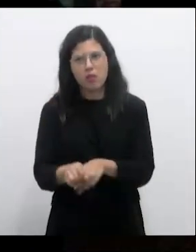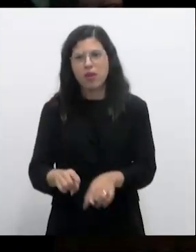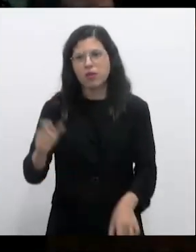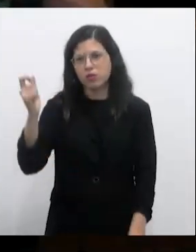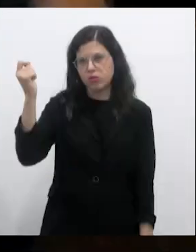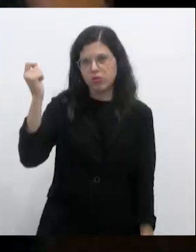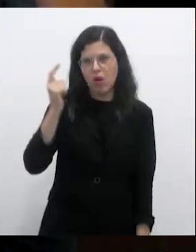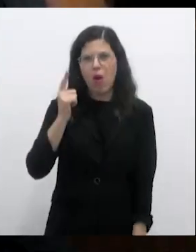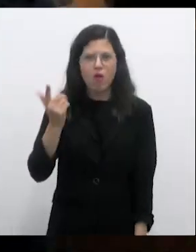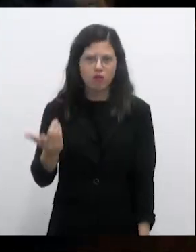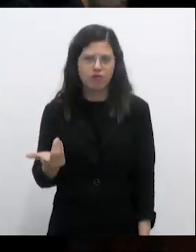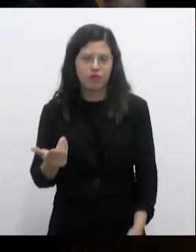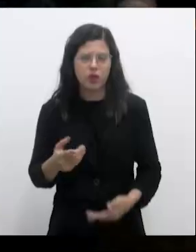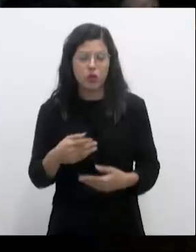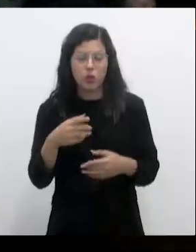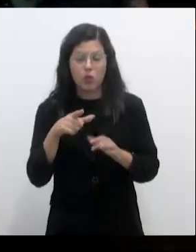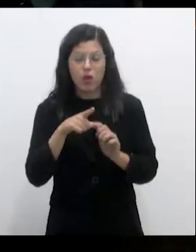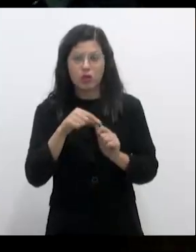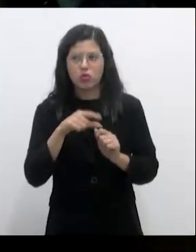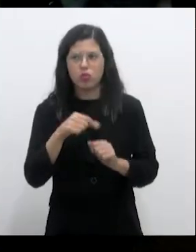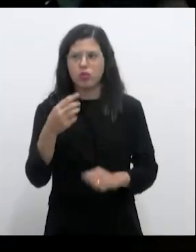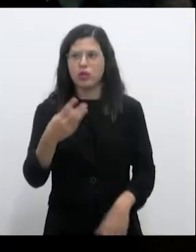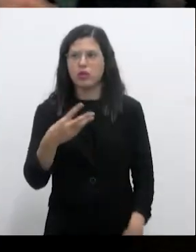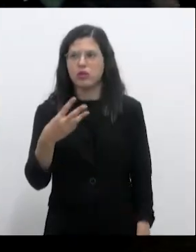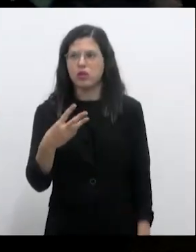artigo 3º,